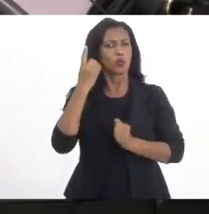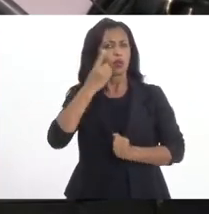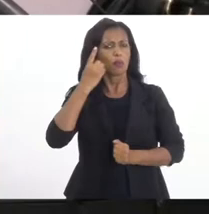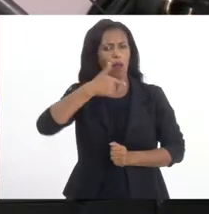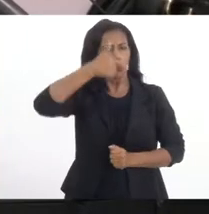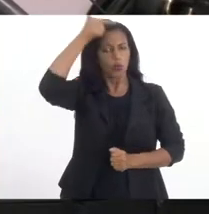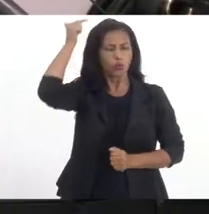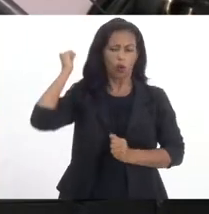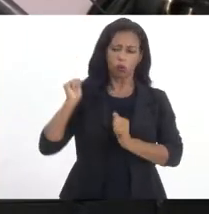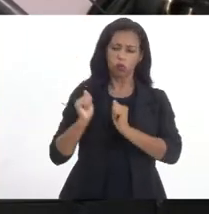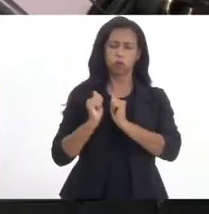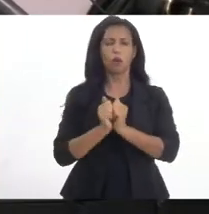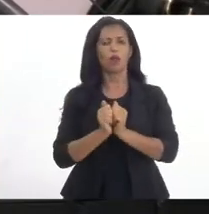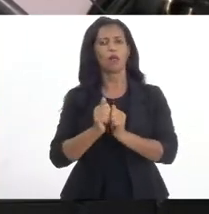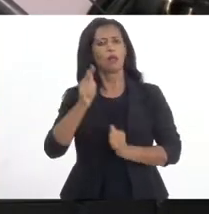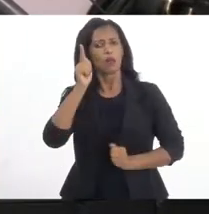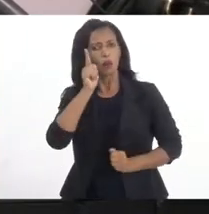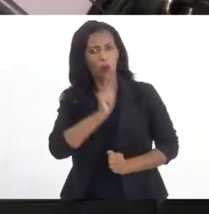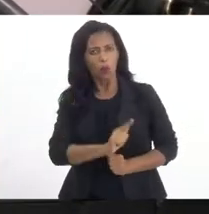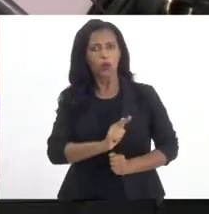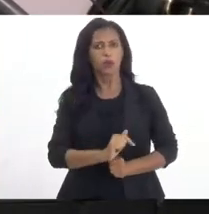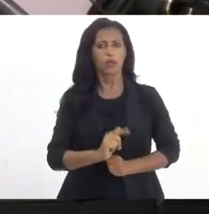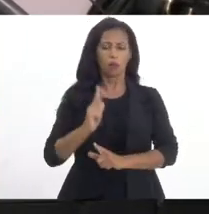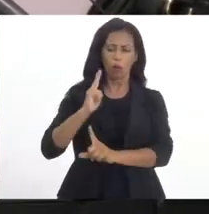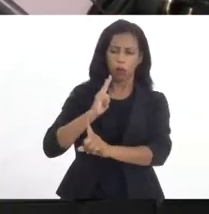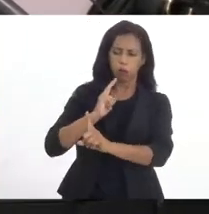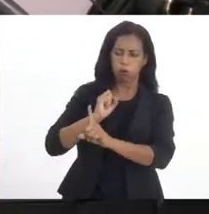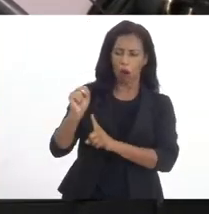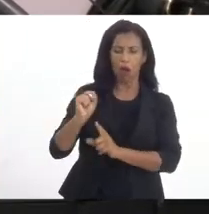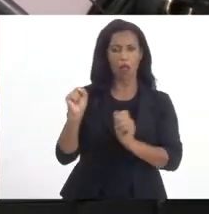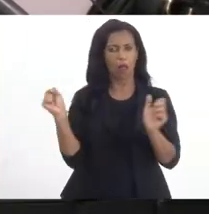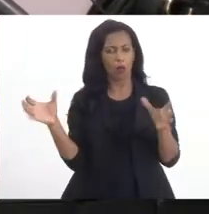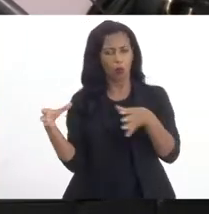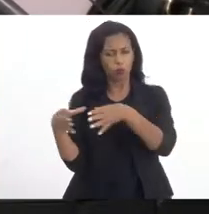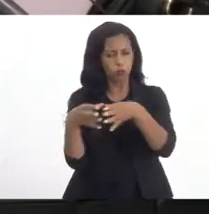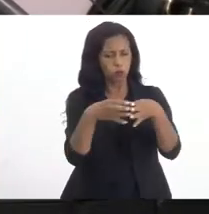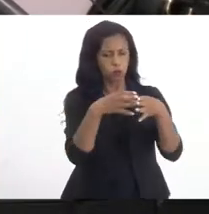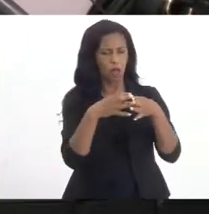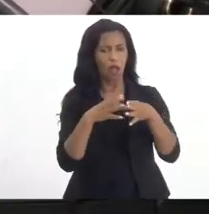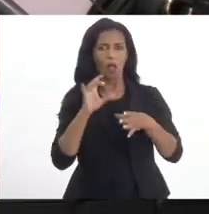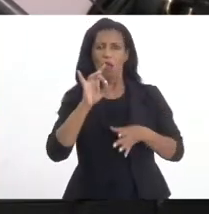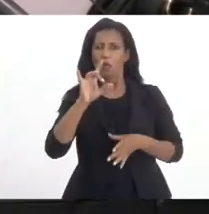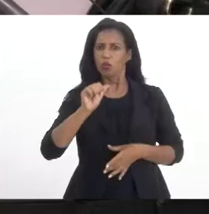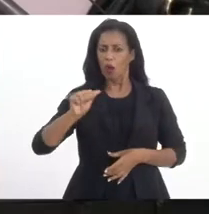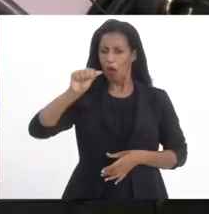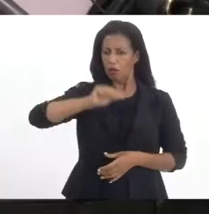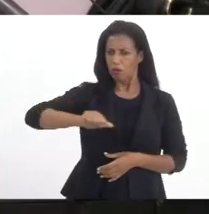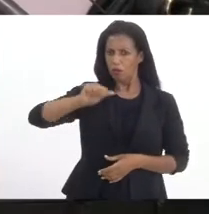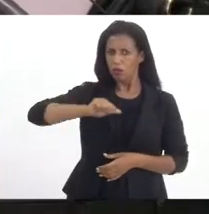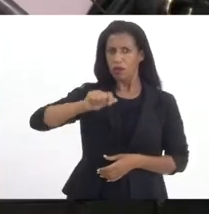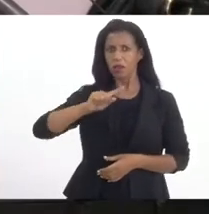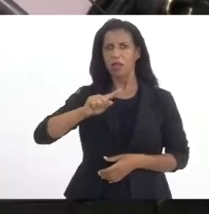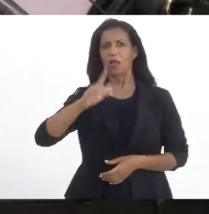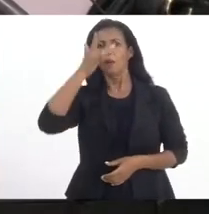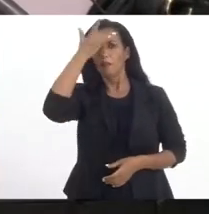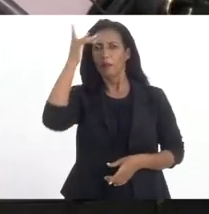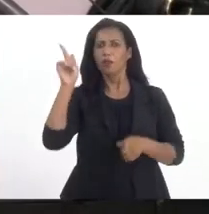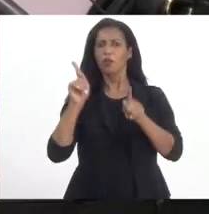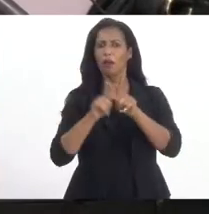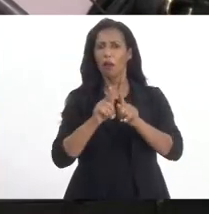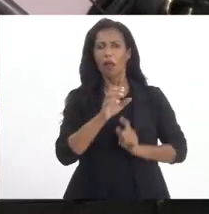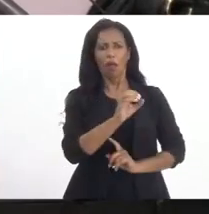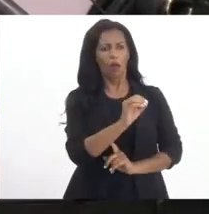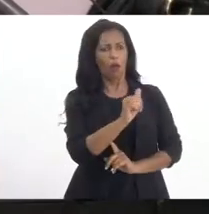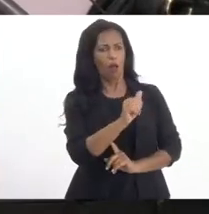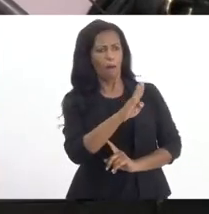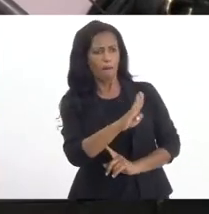Rocha. E nós conseguimos lutar em conjunto com várias entidades, não só de associação de moradores, como o pessoal também da OAB, da